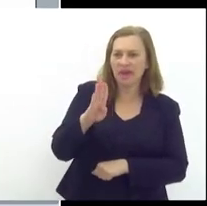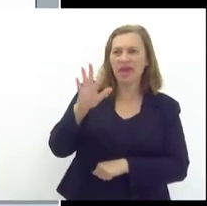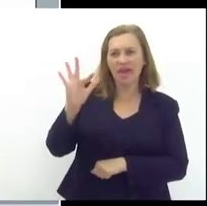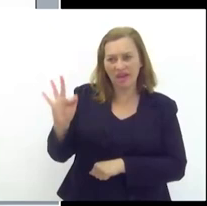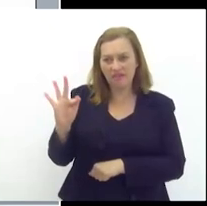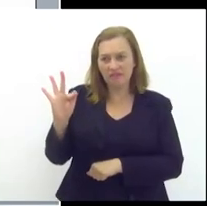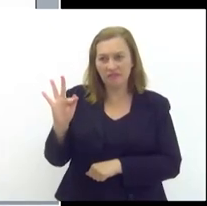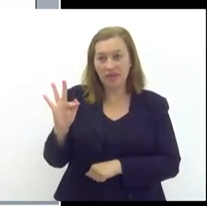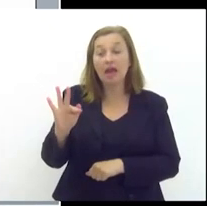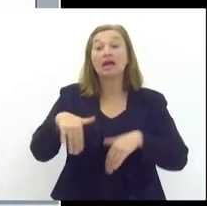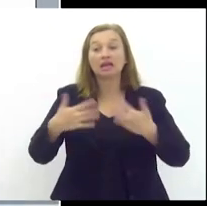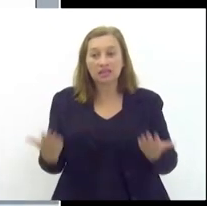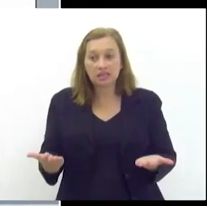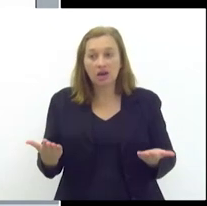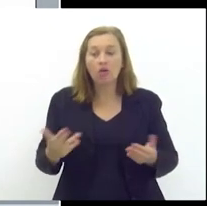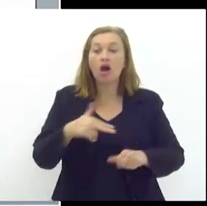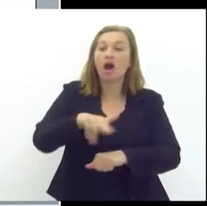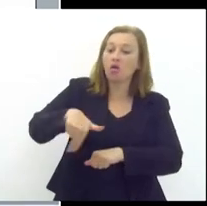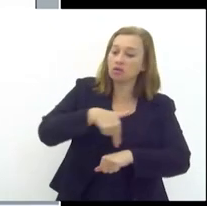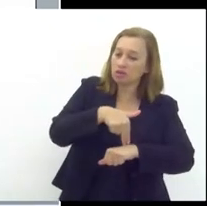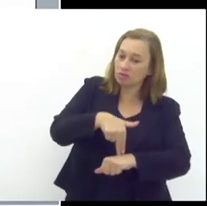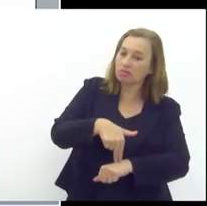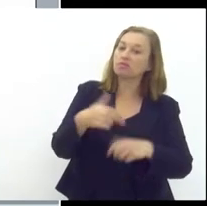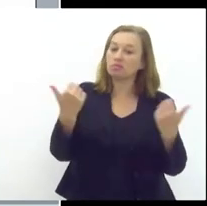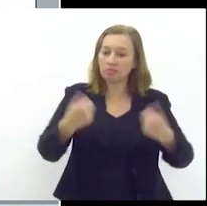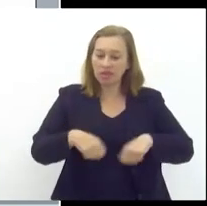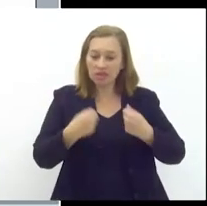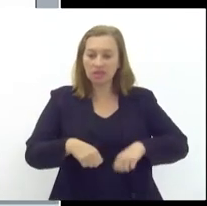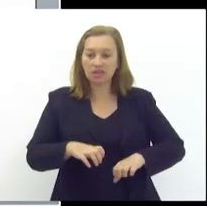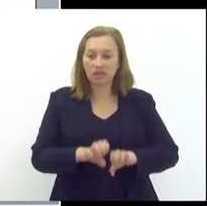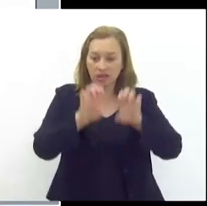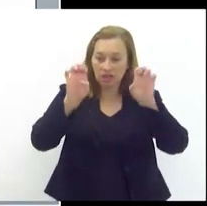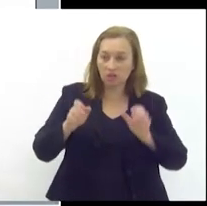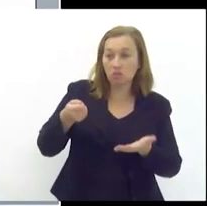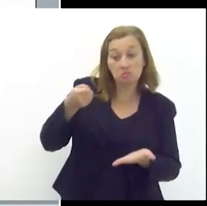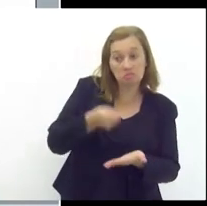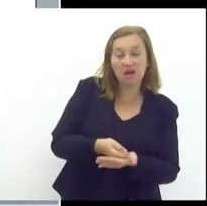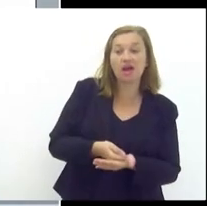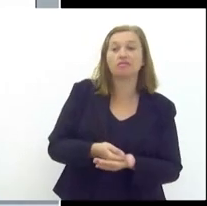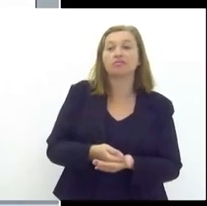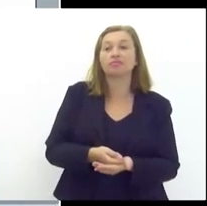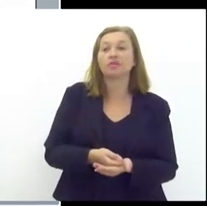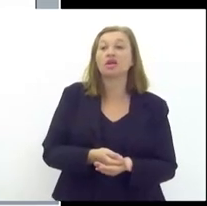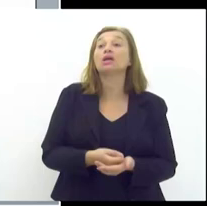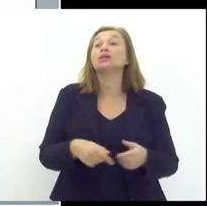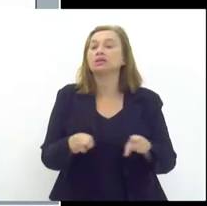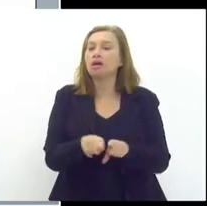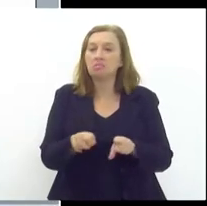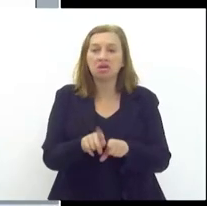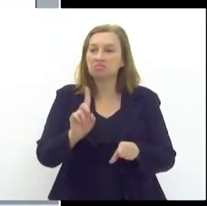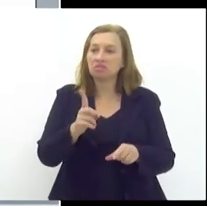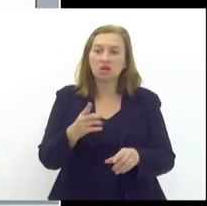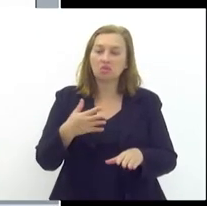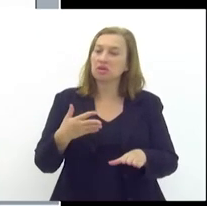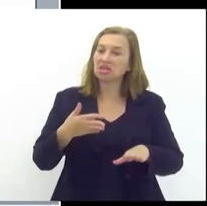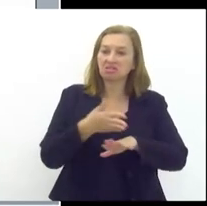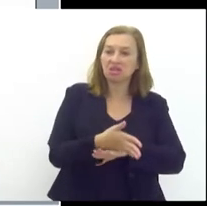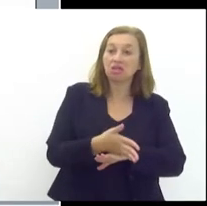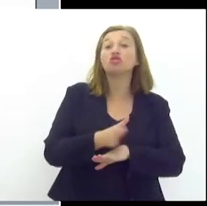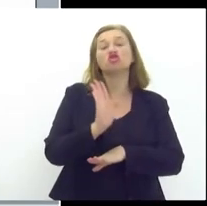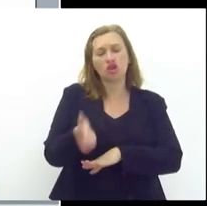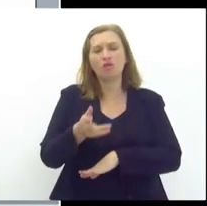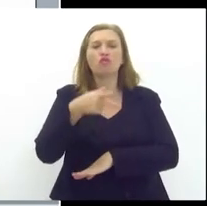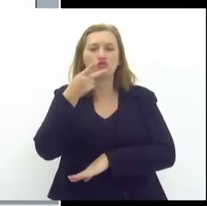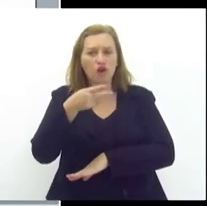tem que bancar lá essa estrutura que ninguém sabe qual é e nem tô entrando porque aqui já vou já já foi